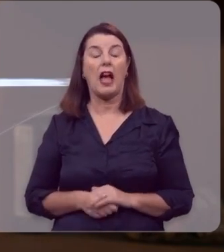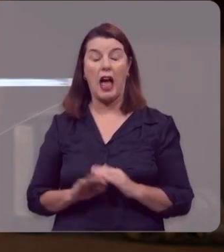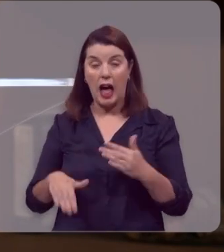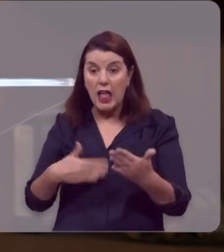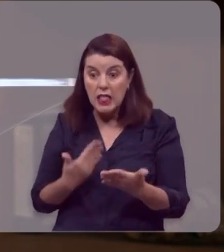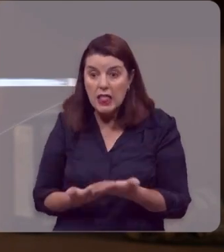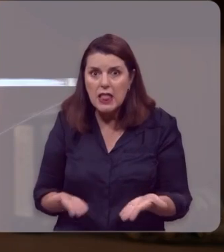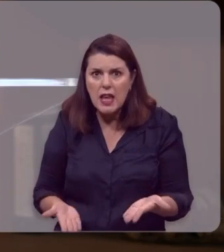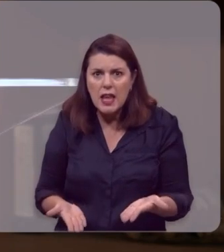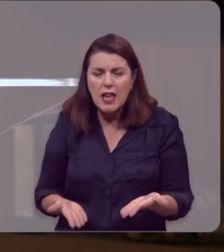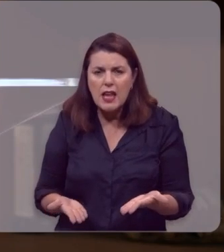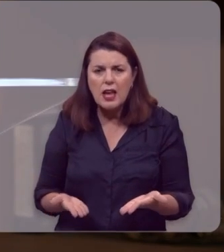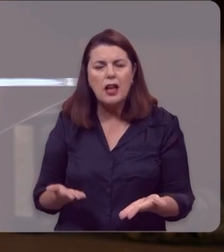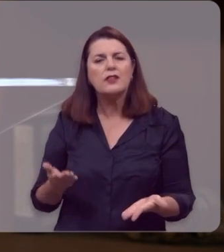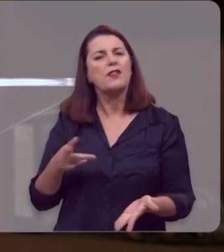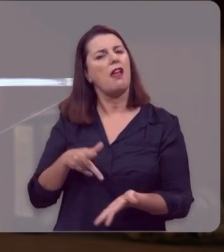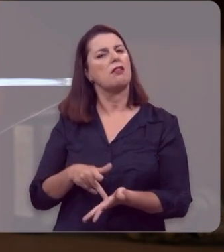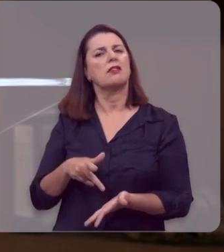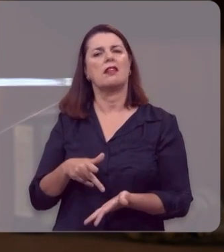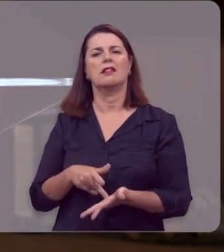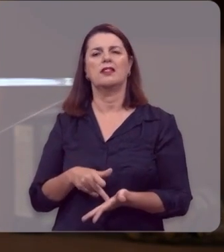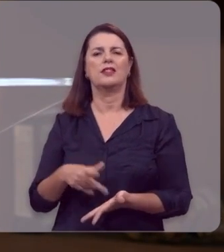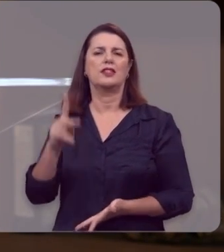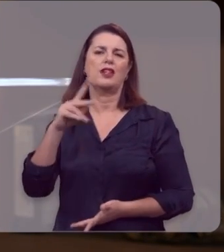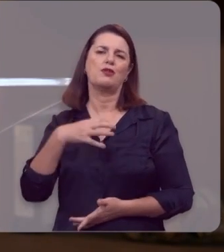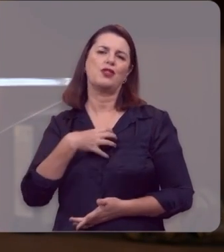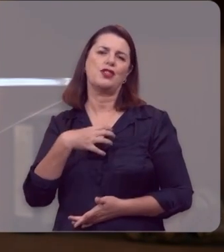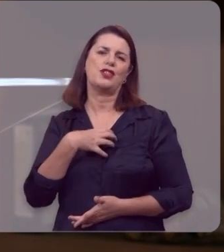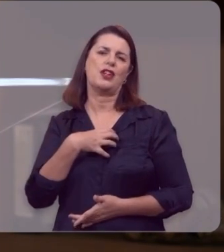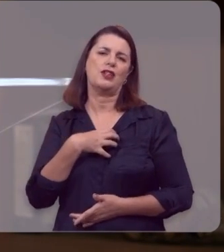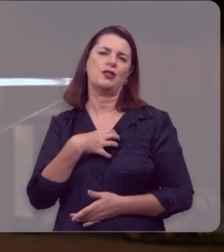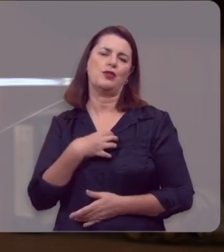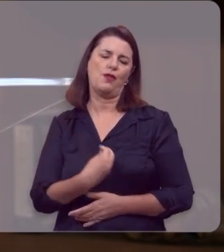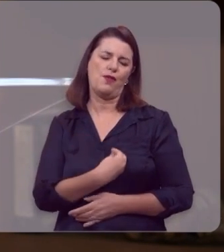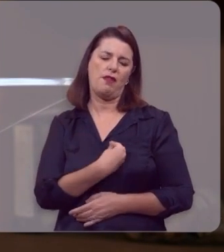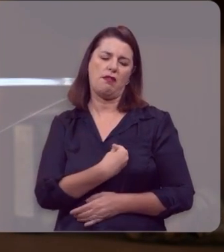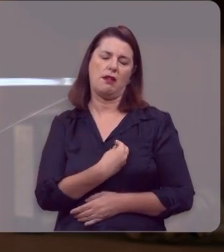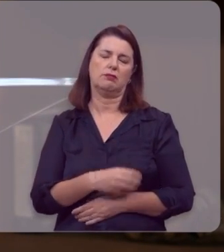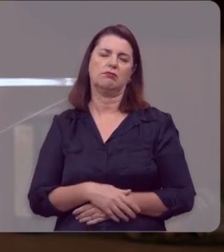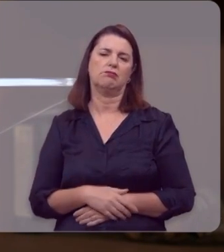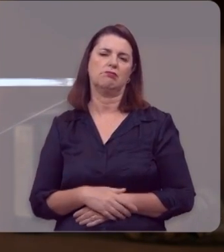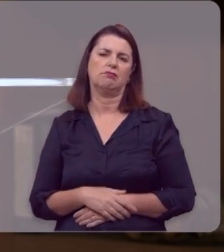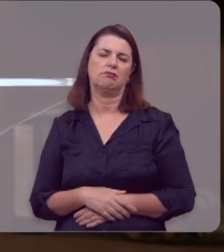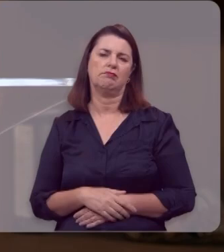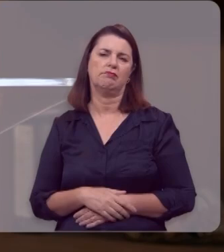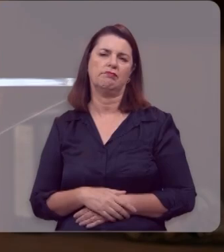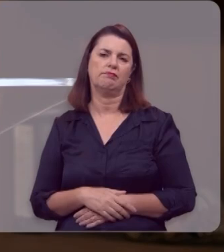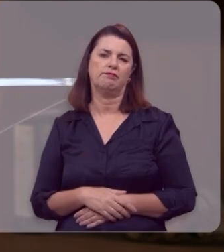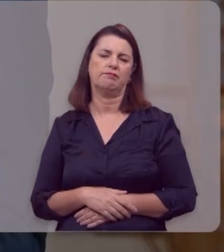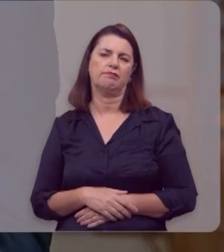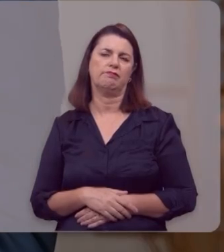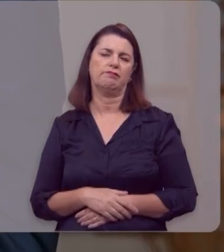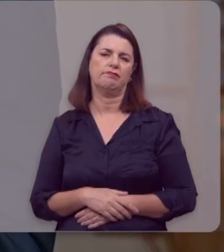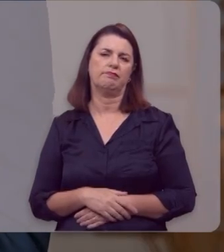ali, esta era, de certa forma, a sua biografia, a sua história.